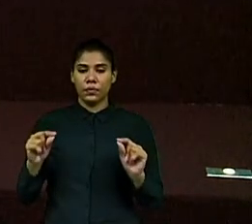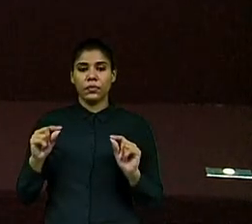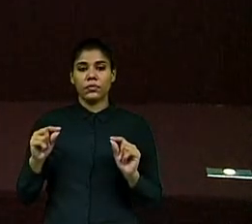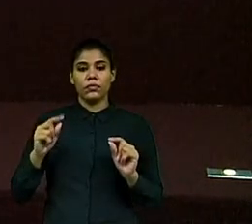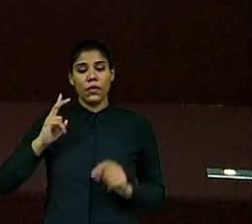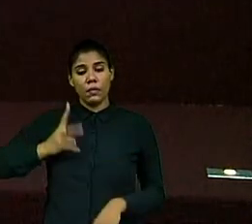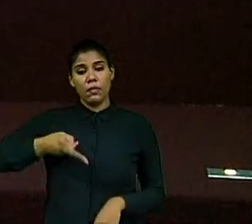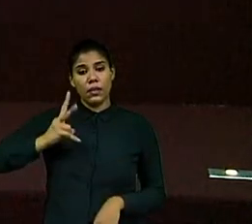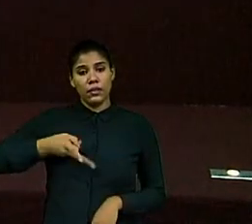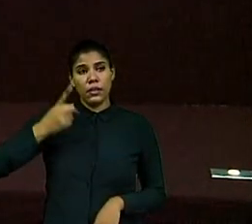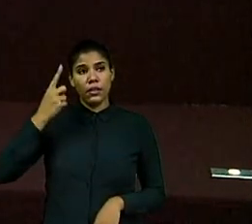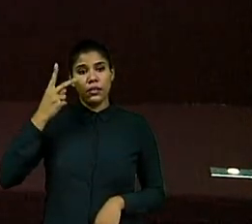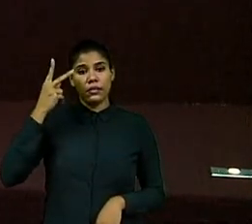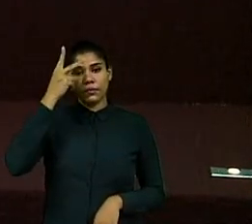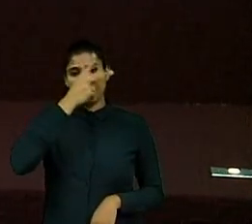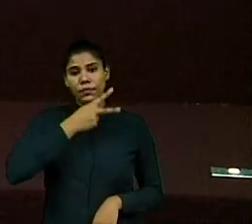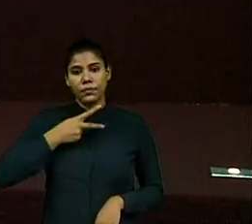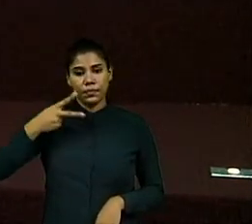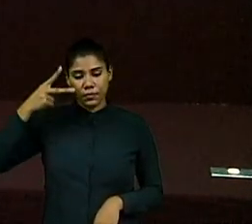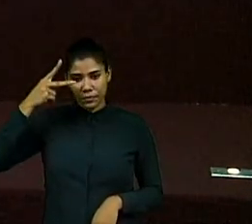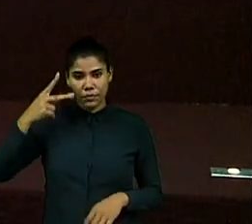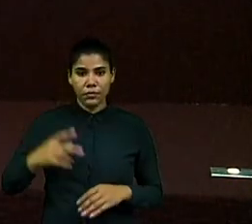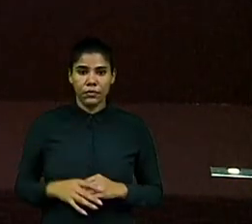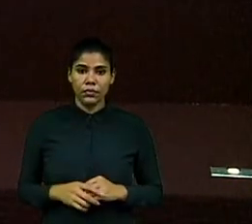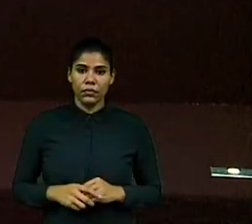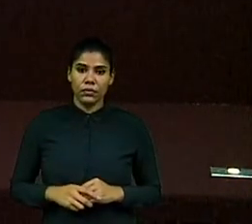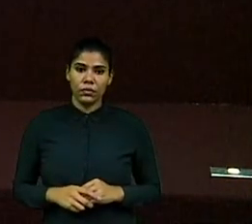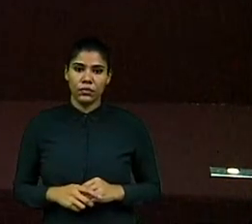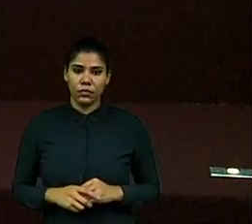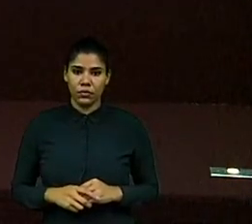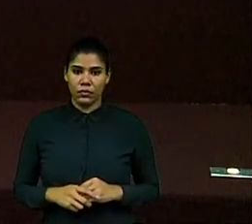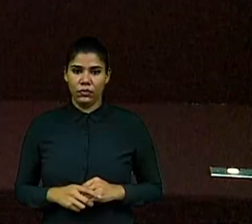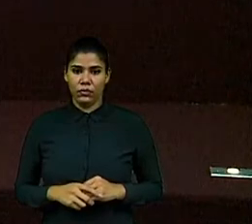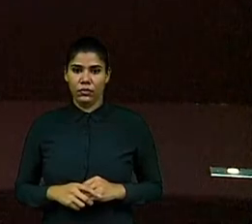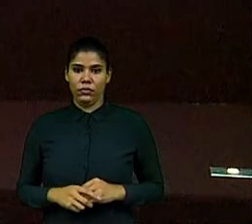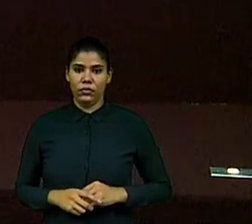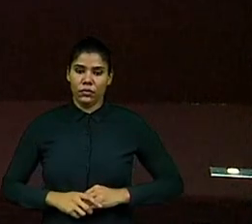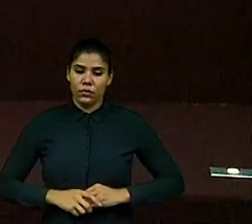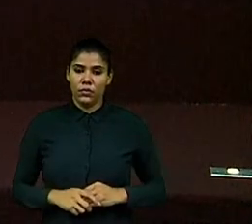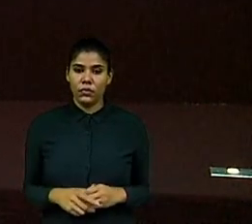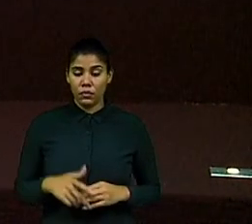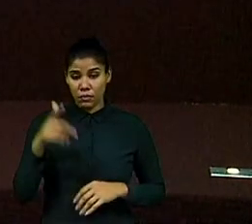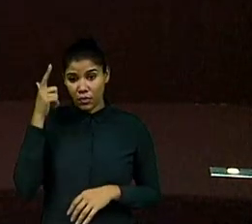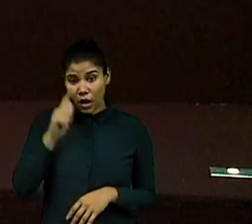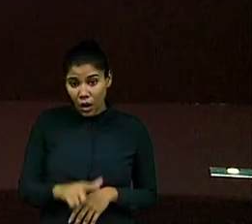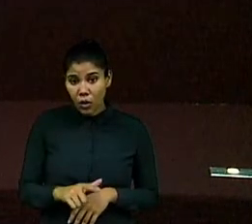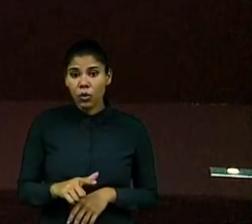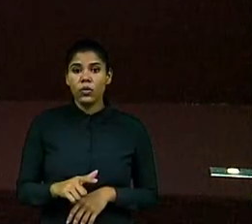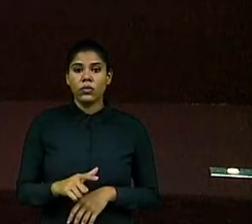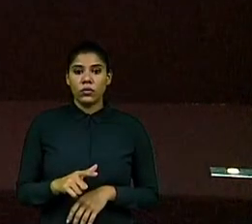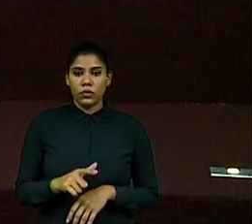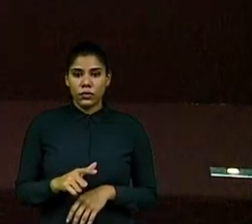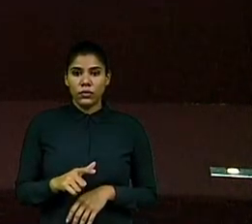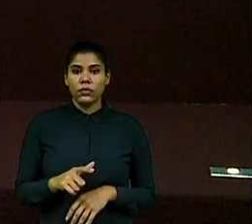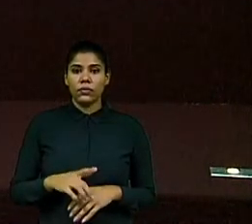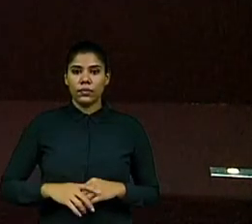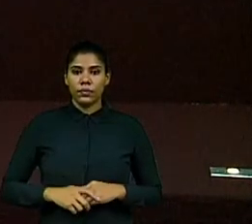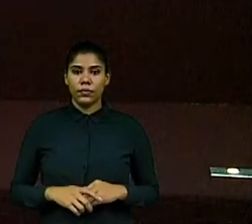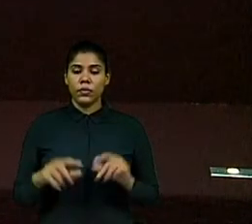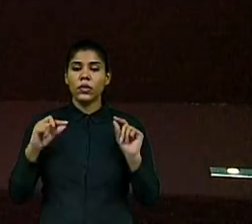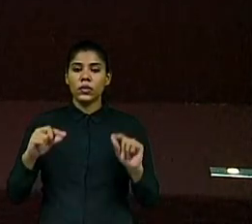medido seja 12 metrado para o cara não conseguir chegar até o final daquele ritmo e o que